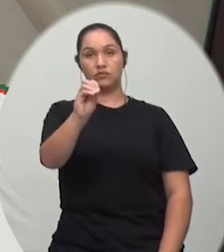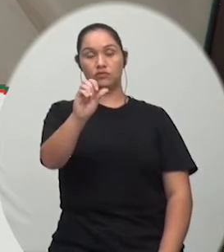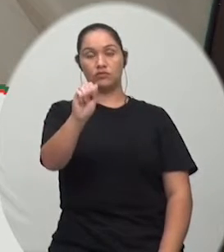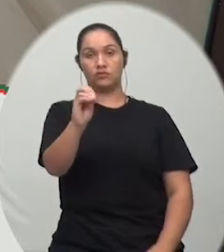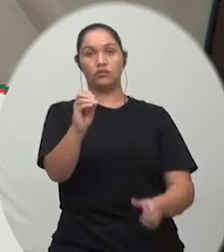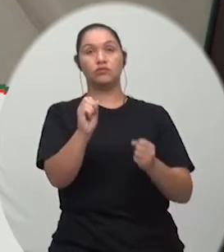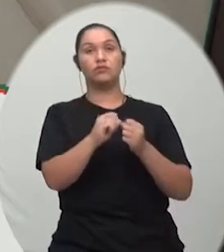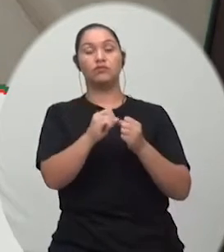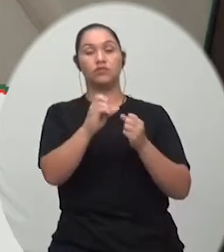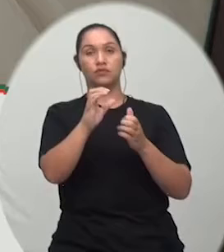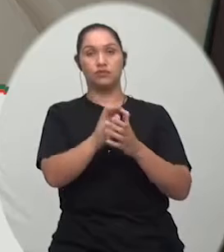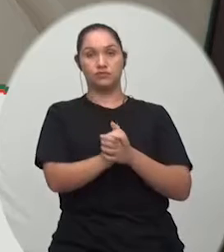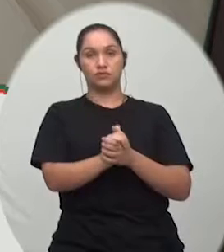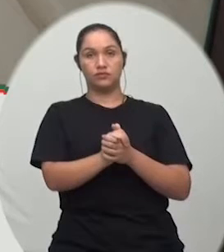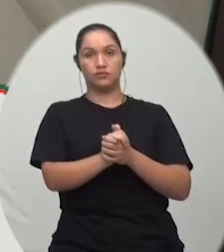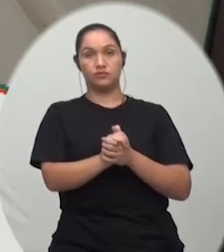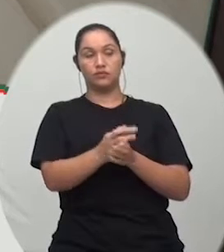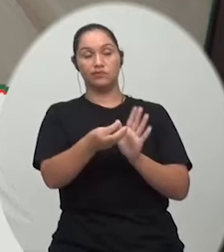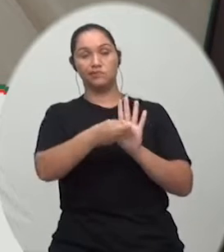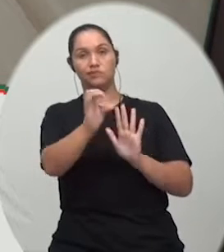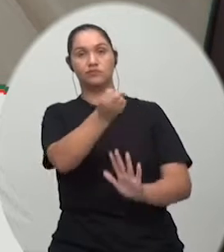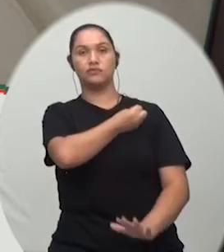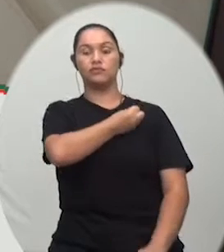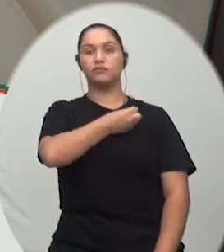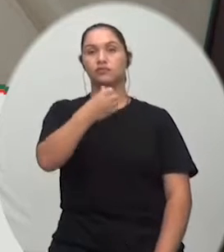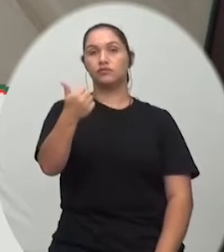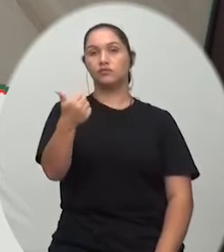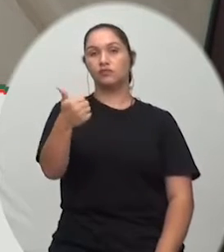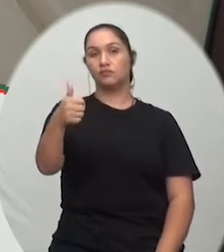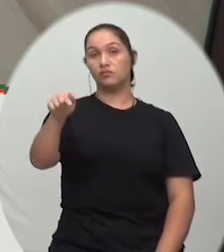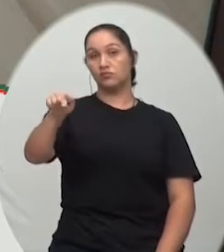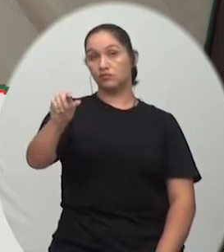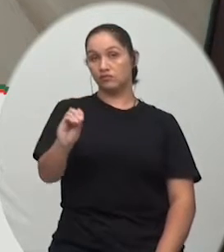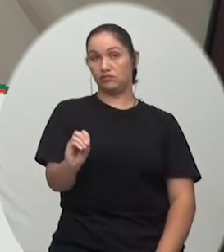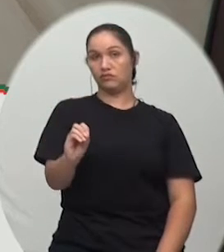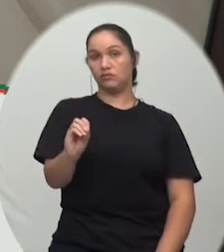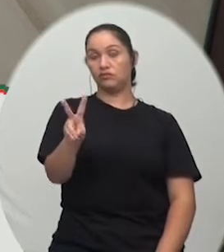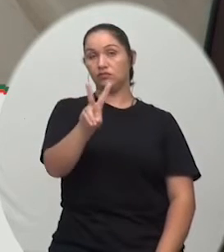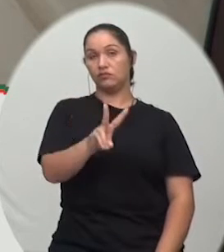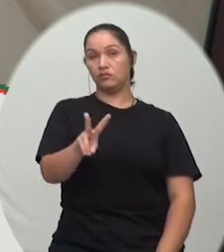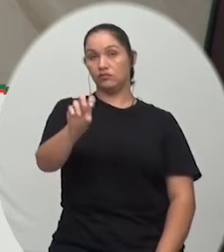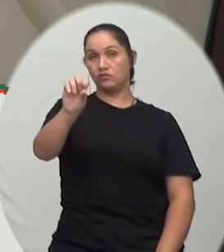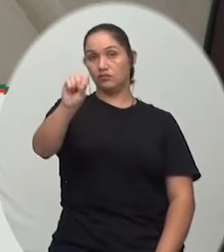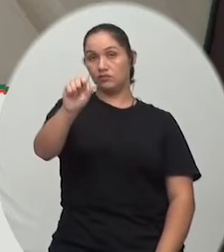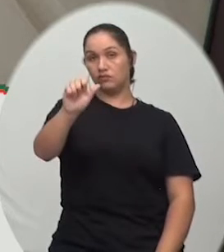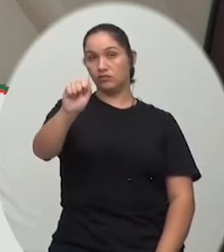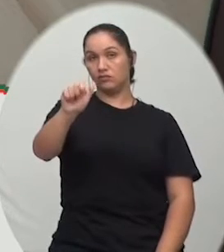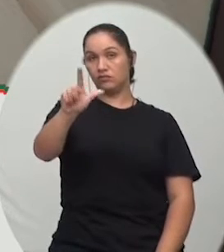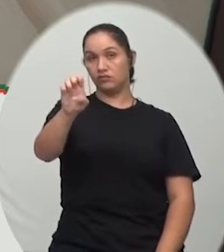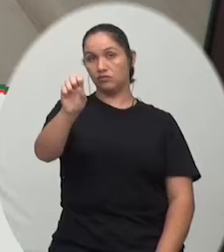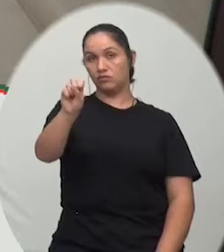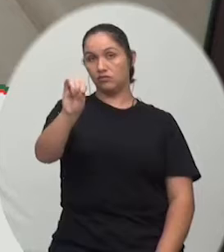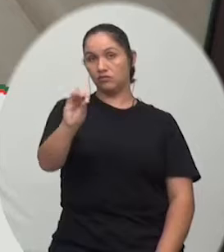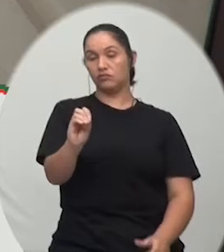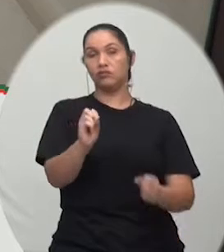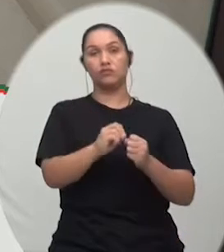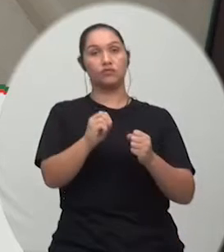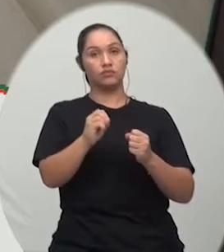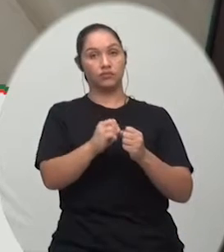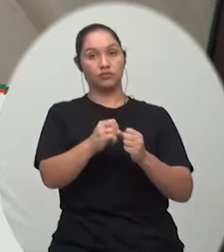Belloli. Indicação número 170/2019, de autoria do vereador Salésio Lima. Requerimento